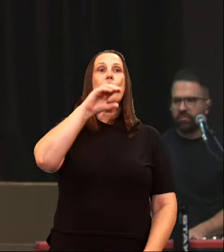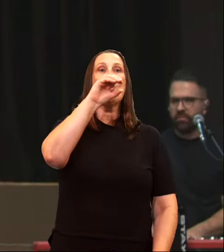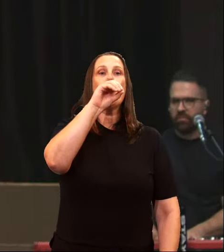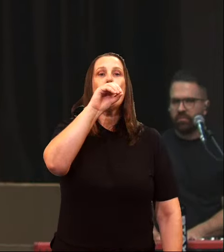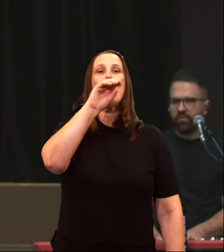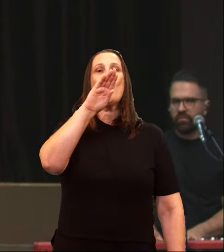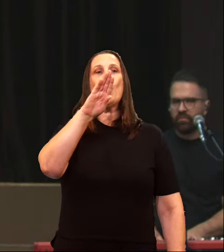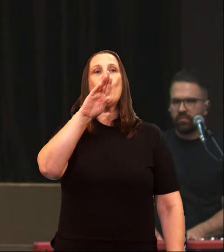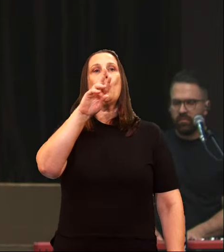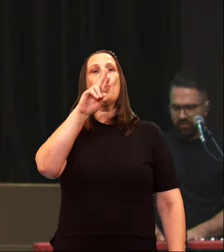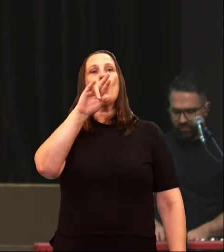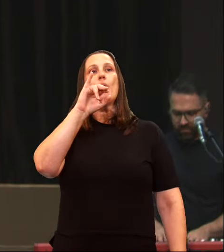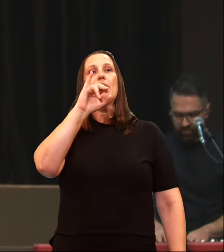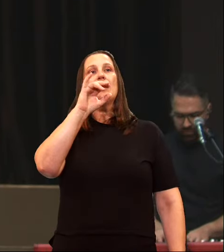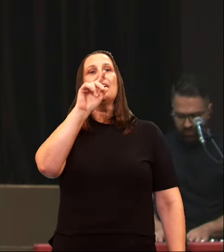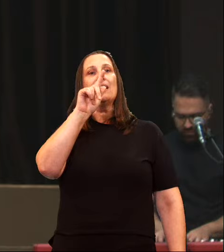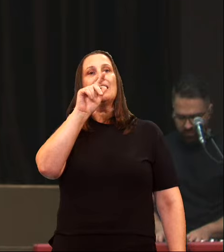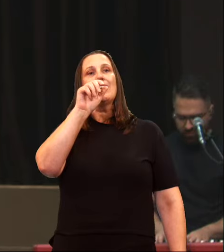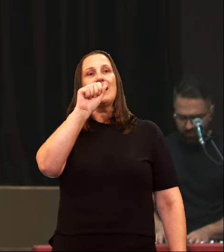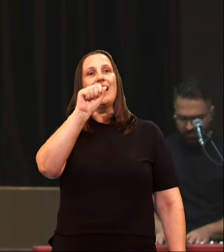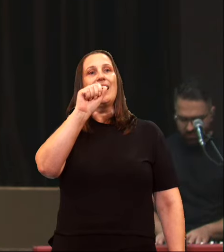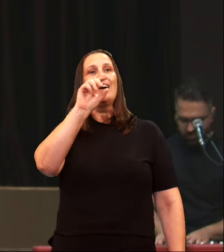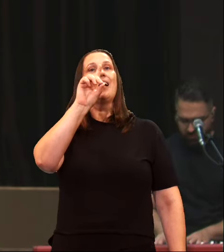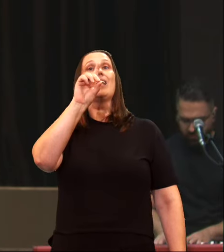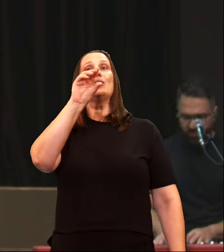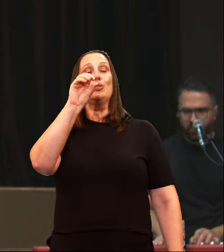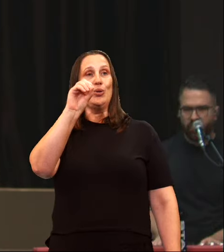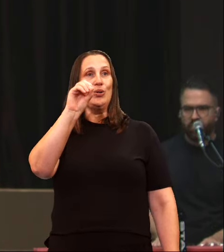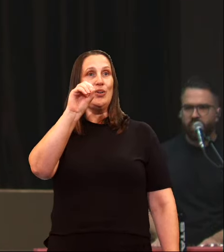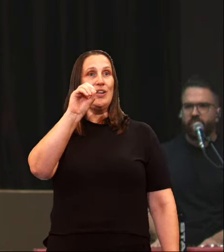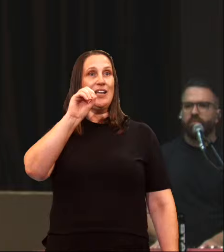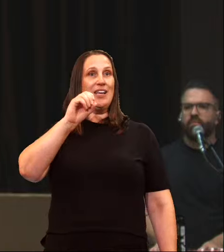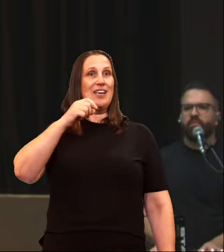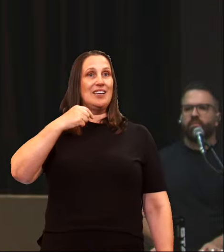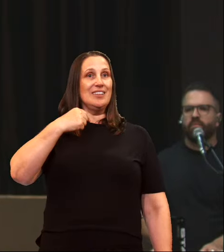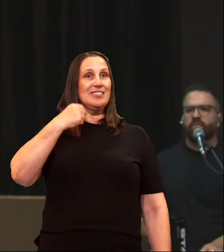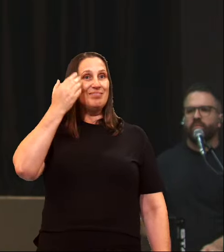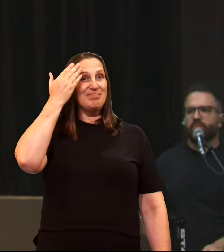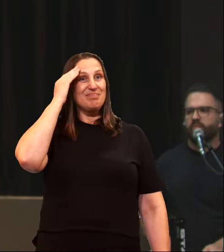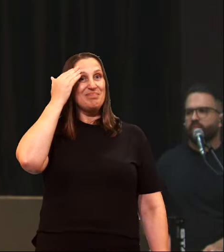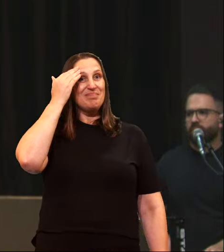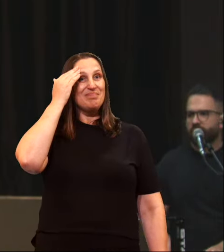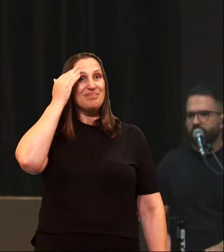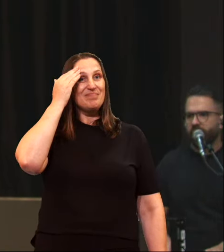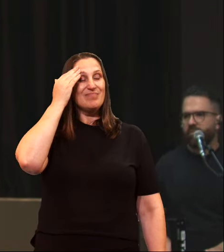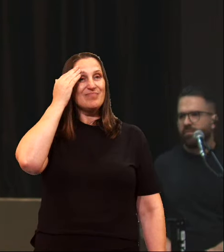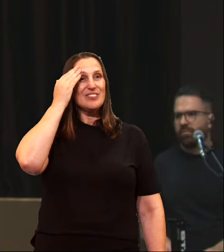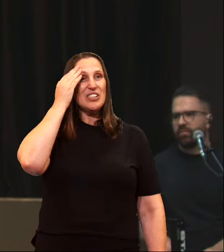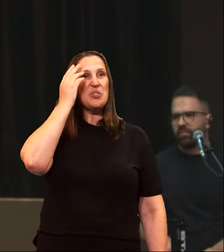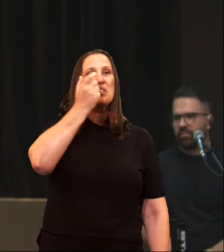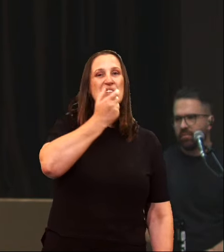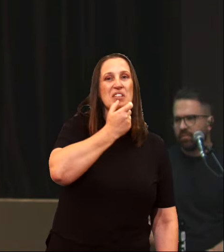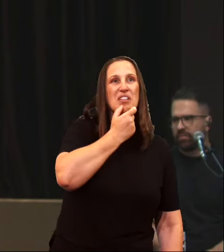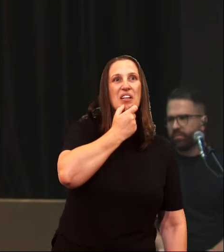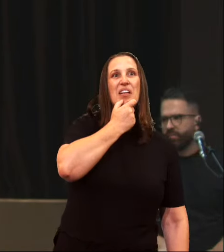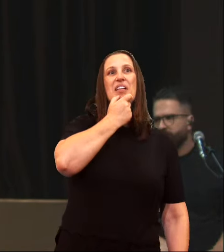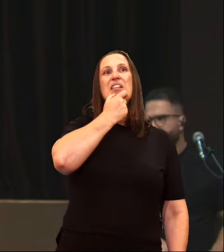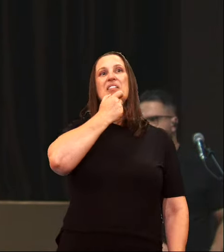Eu tenho uma obrigação para contigo. Você me abençoou? Muito